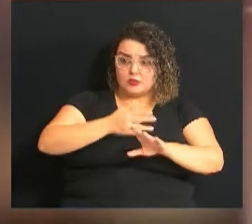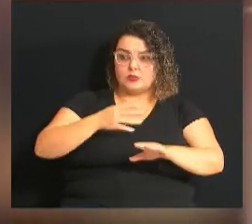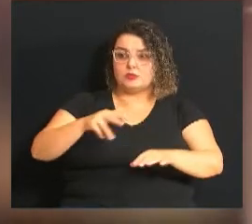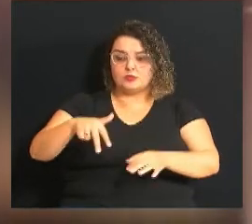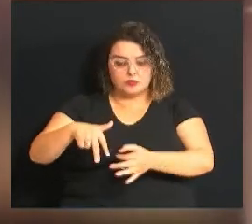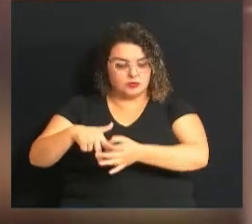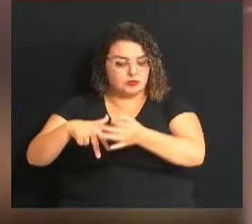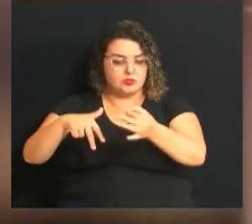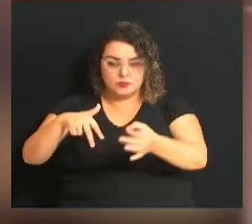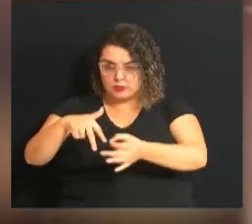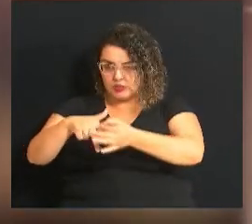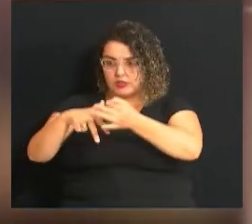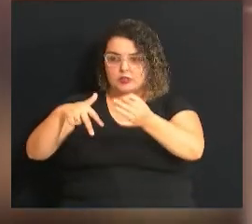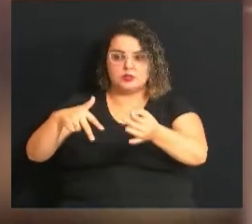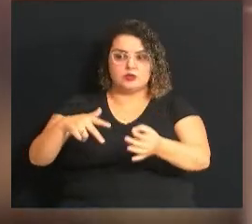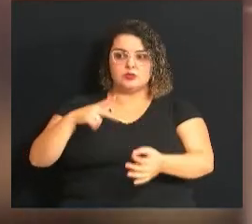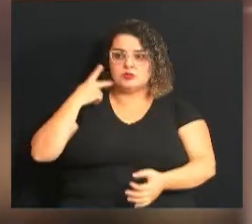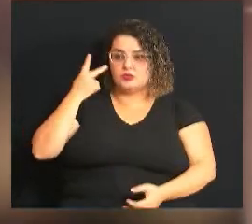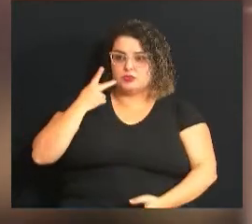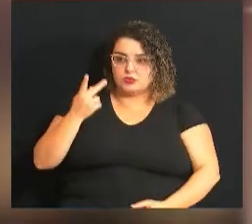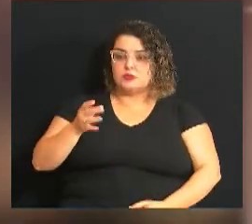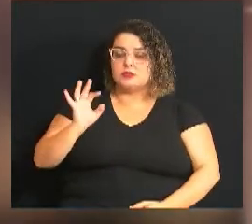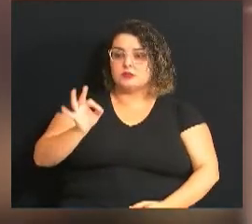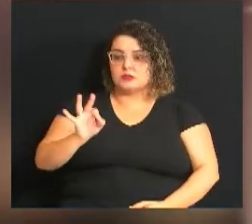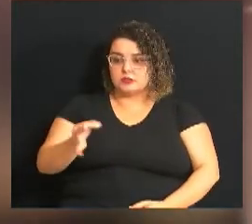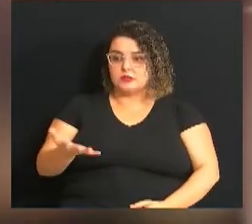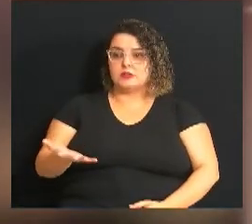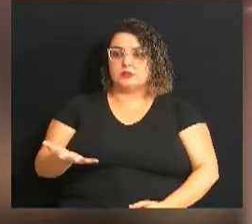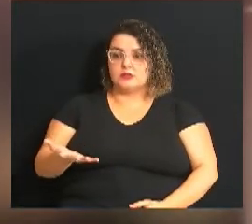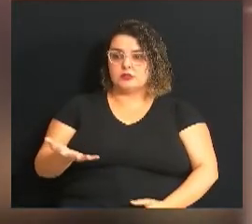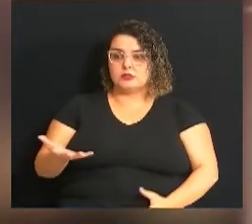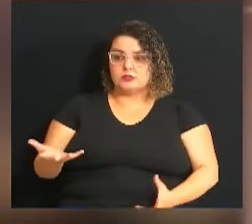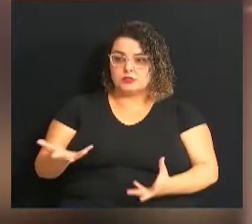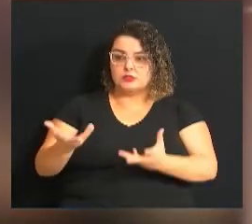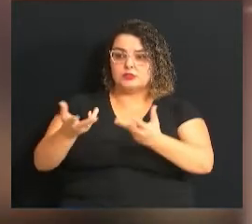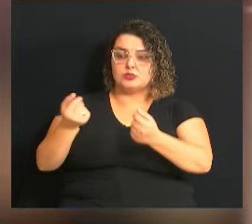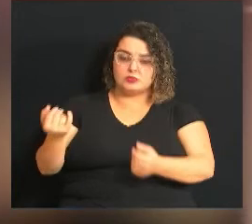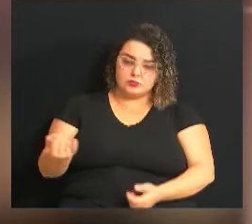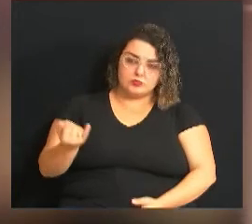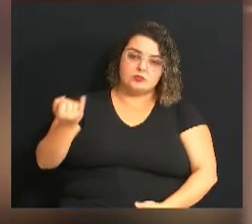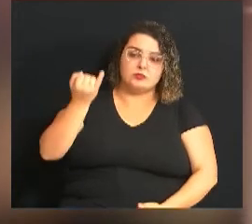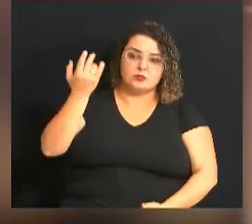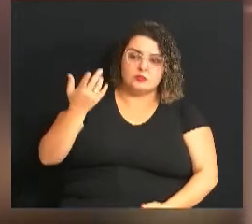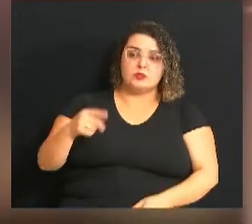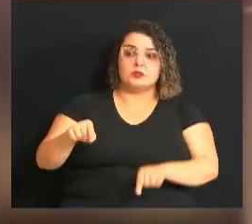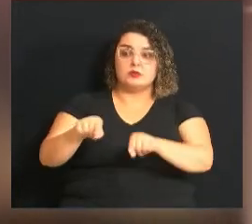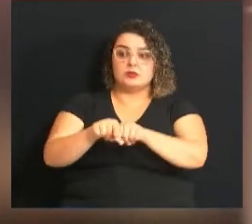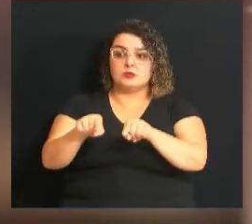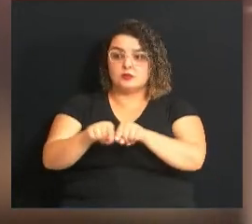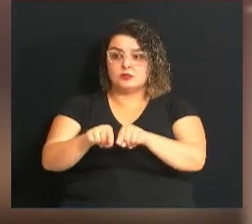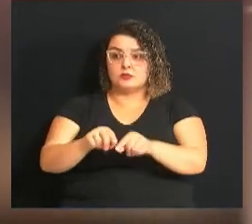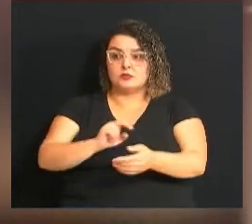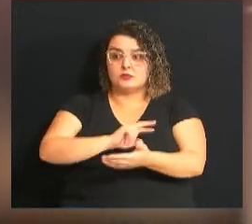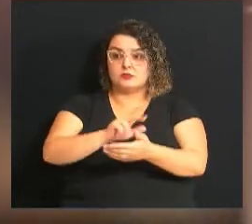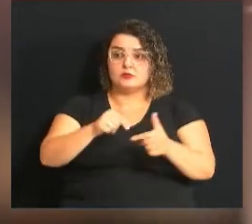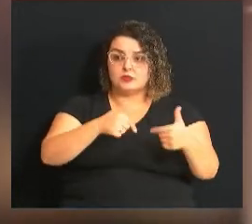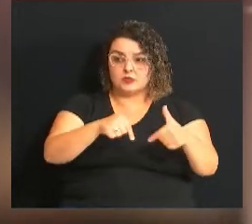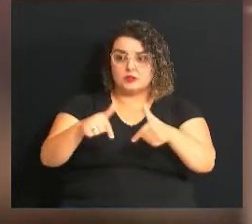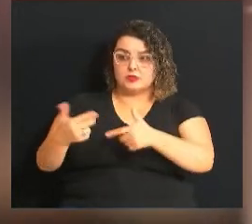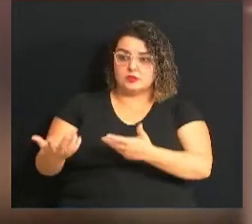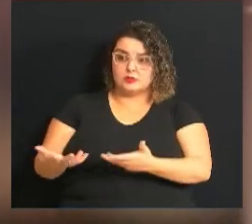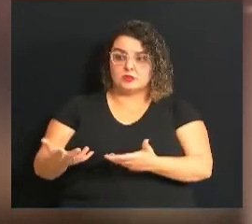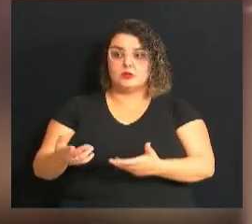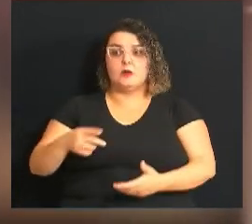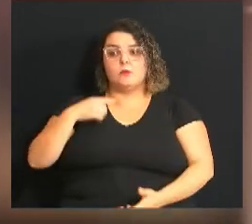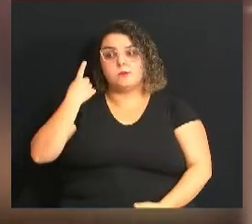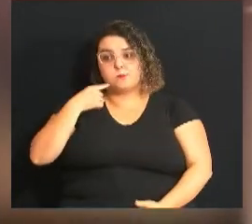pareceres, dos vereadores, com certeza é de grande importância e também de muito trabalho, né? Os advogados